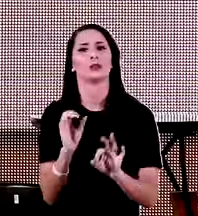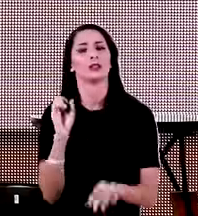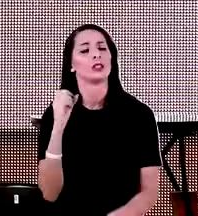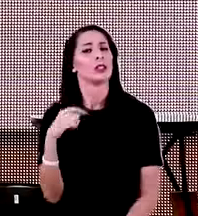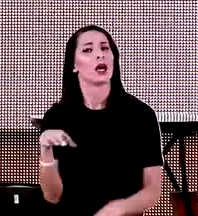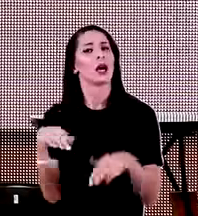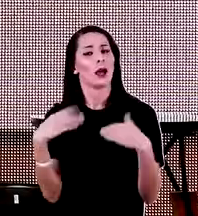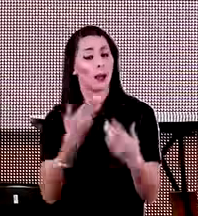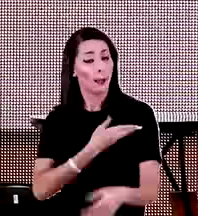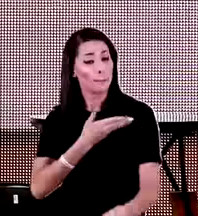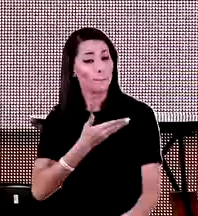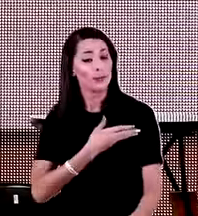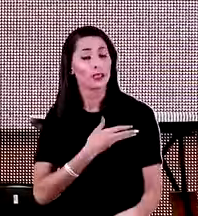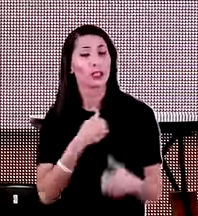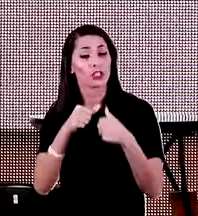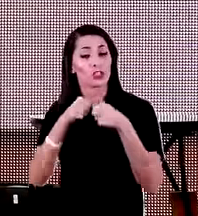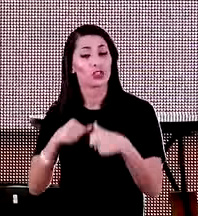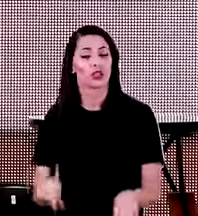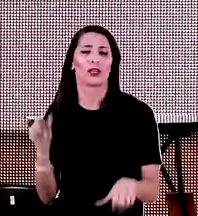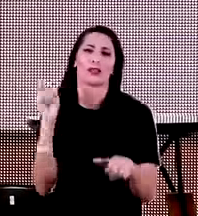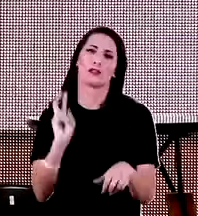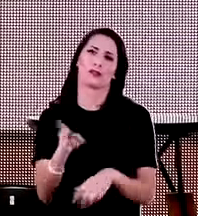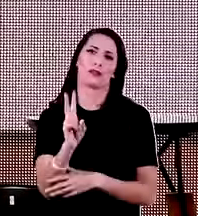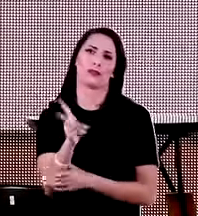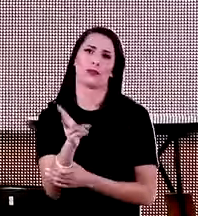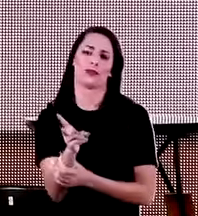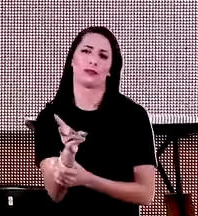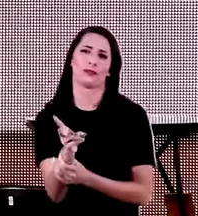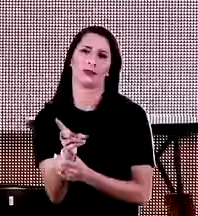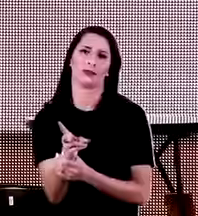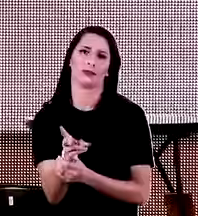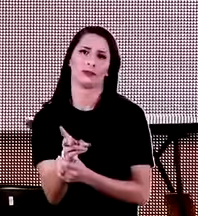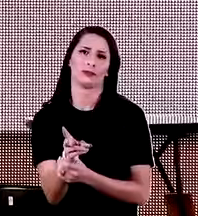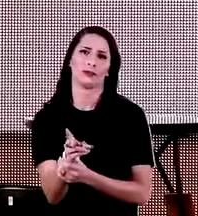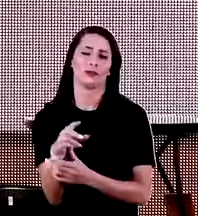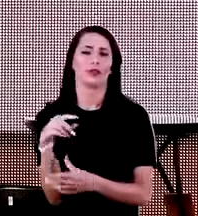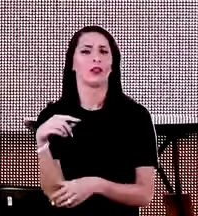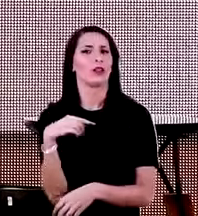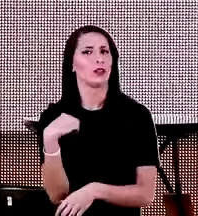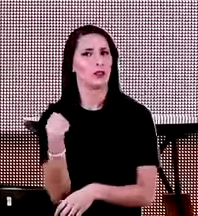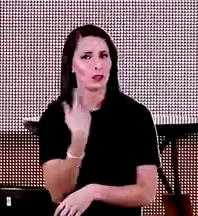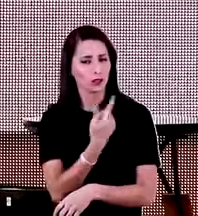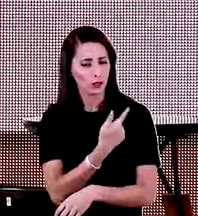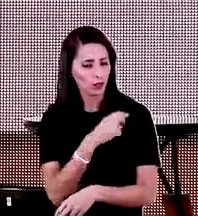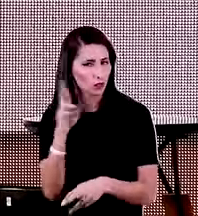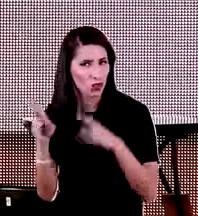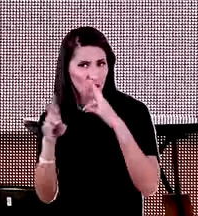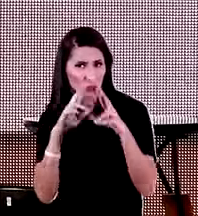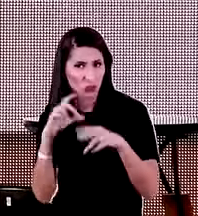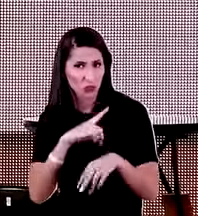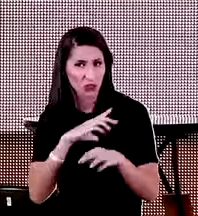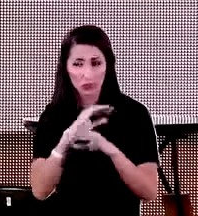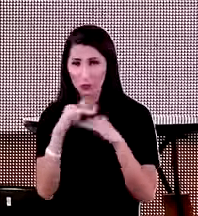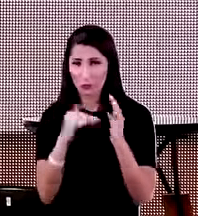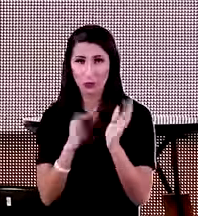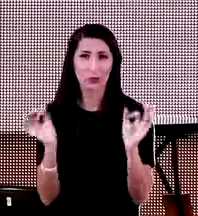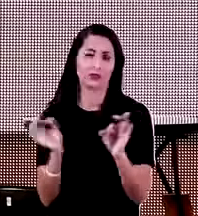Dar o veredito final é para o gênio da lâmpada. Não é para mim e para você. Ele que tem as respostas, né? Basta esfregar, dá três pedidos, ele resolve o